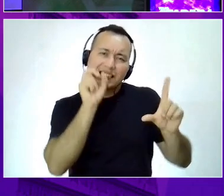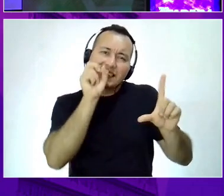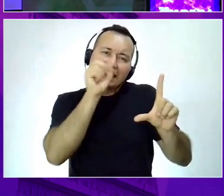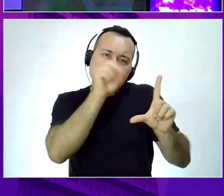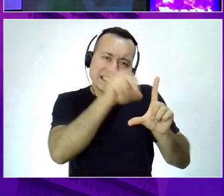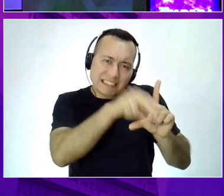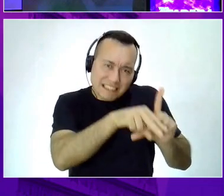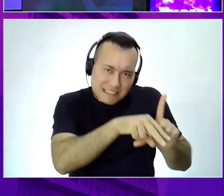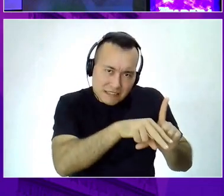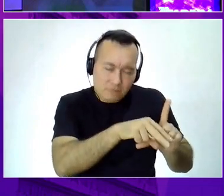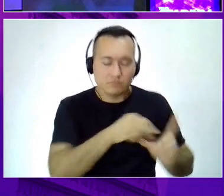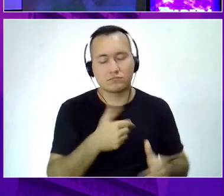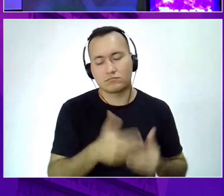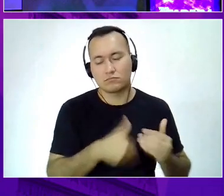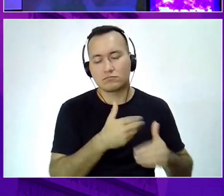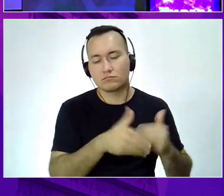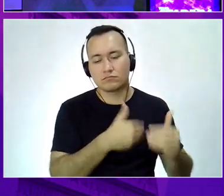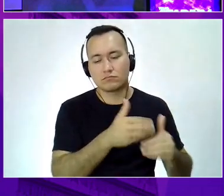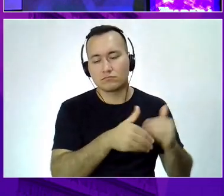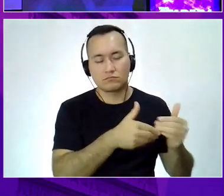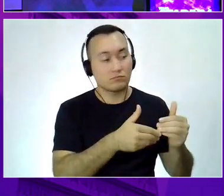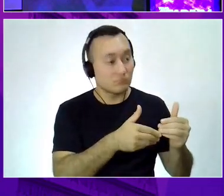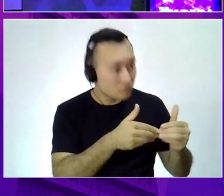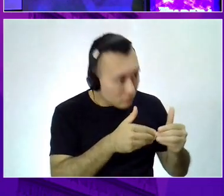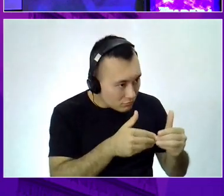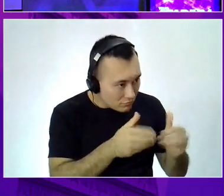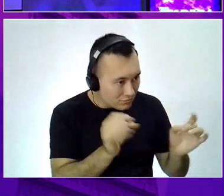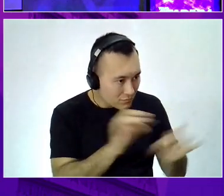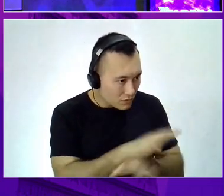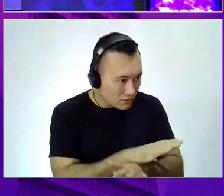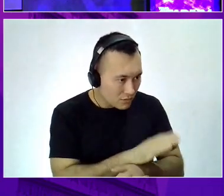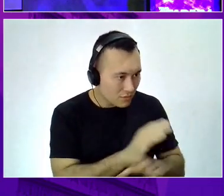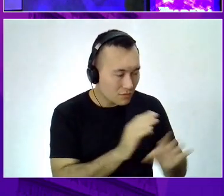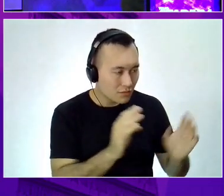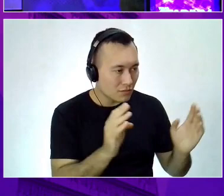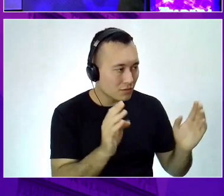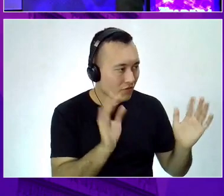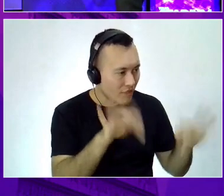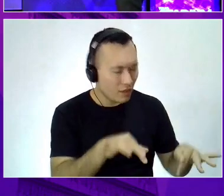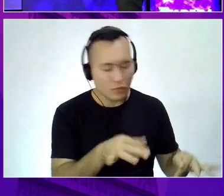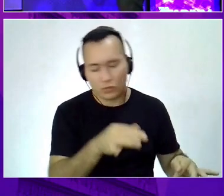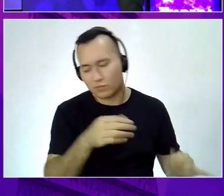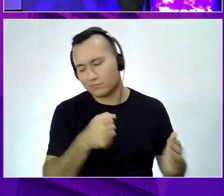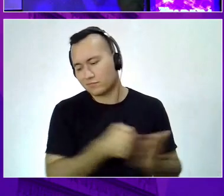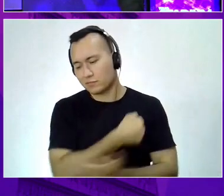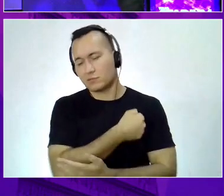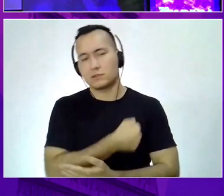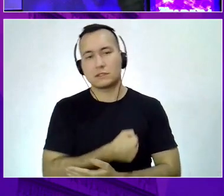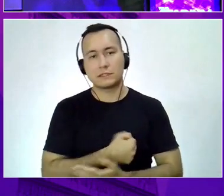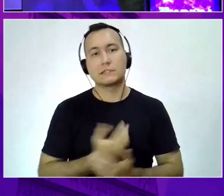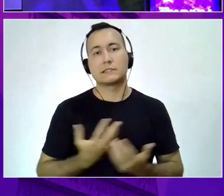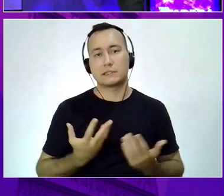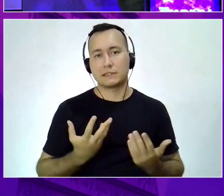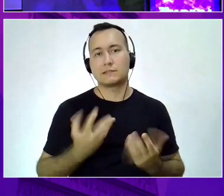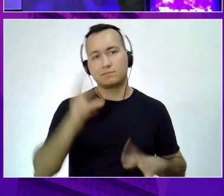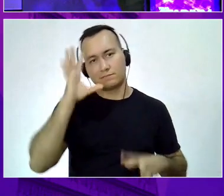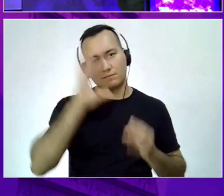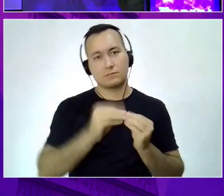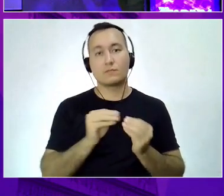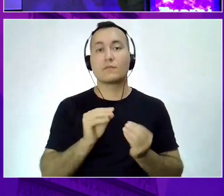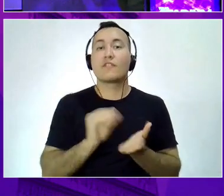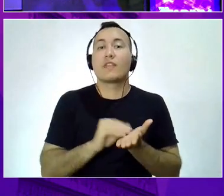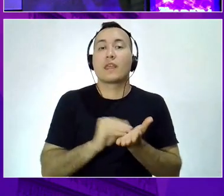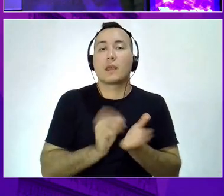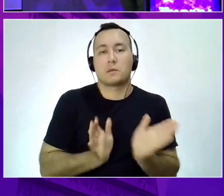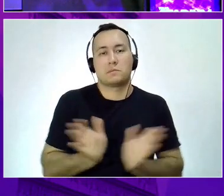ferramentas. Aí, testers, o bagulho está com vocês. Por quê? Tem 3 ferramentas que eu destaquei: Lighthouse,